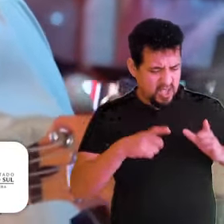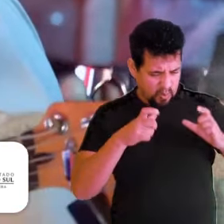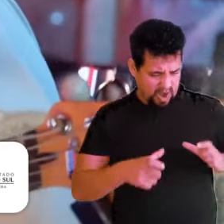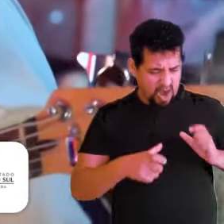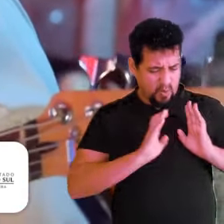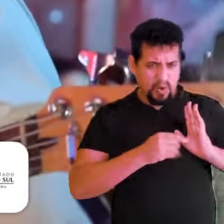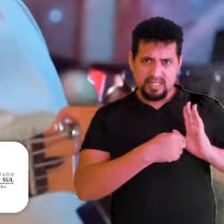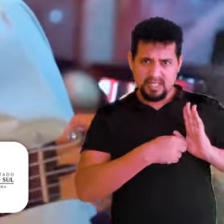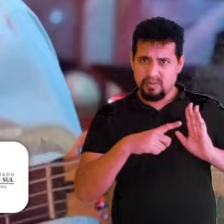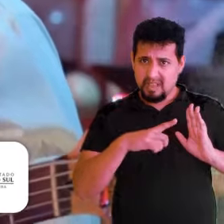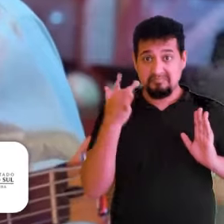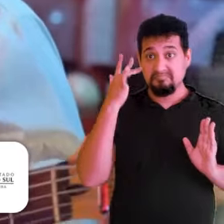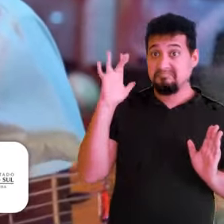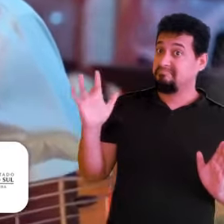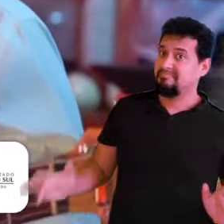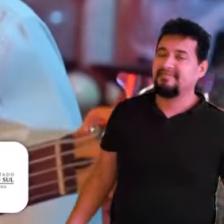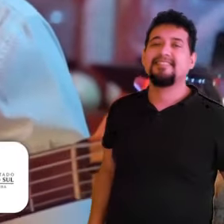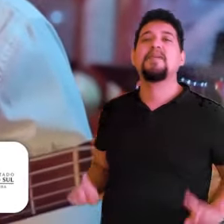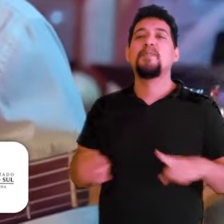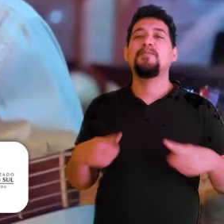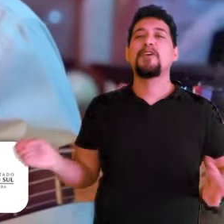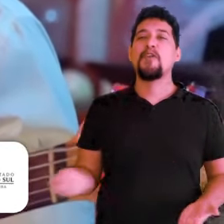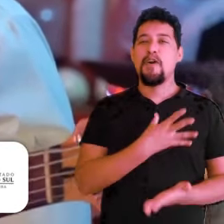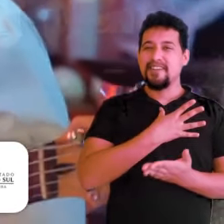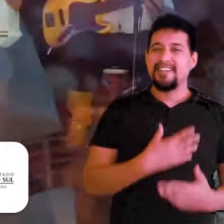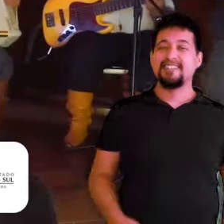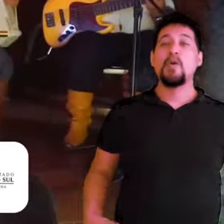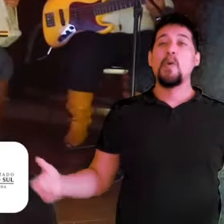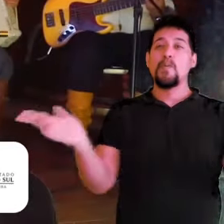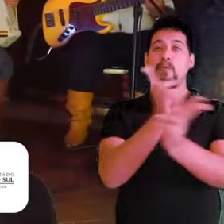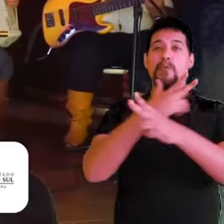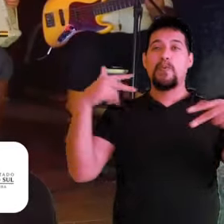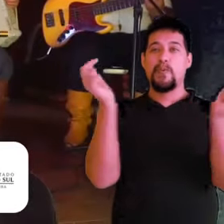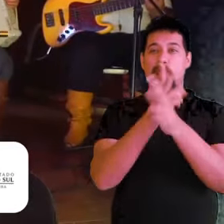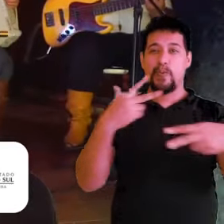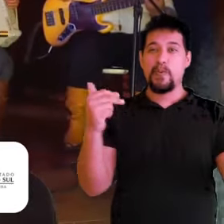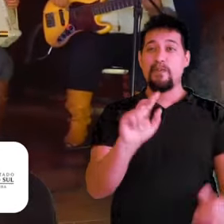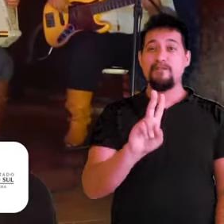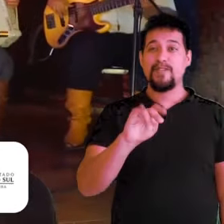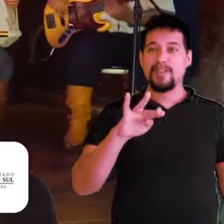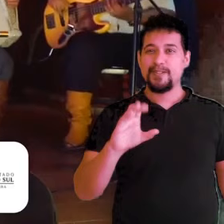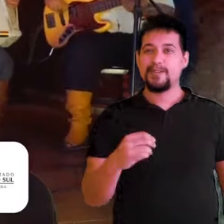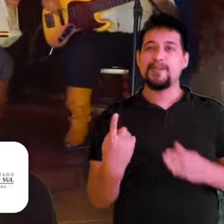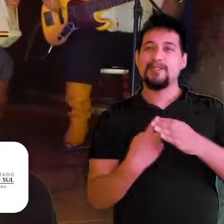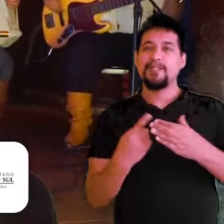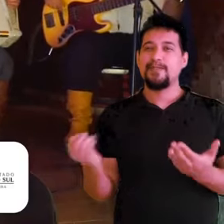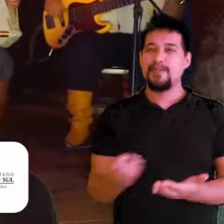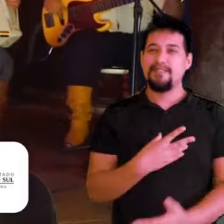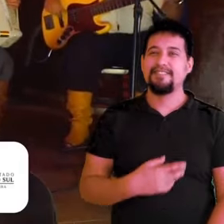se ainda existe o seu lugar. Mais uma música nova. Vambora. Vento. Vento, é do Ser de